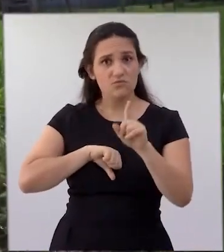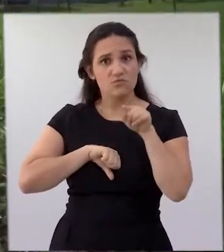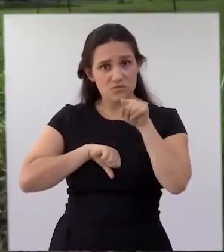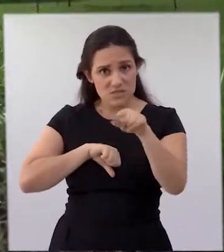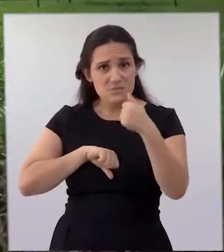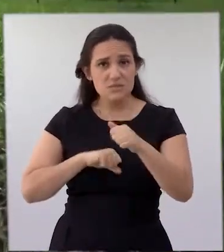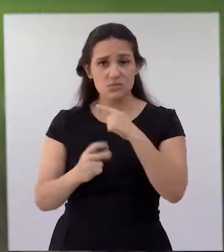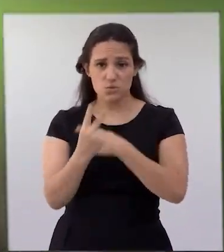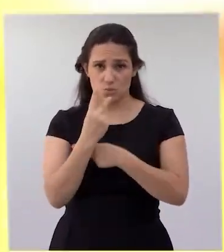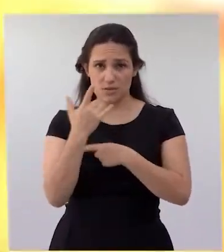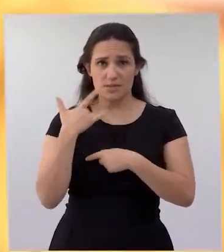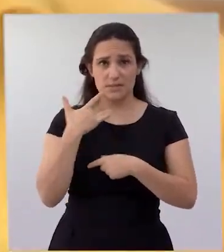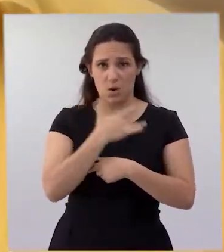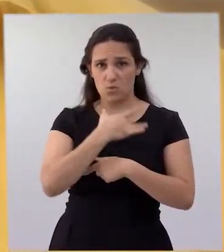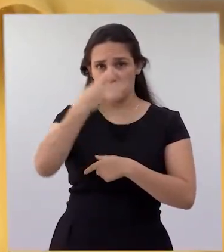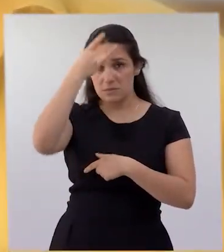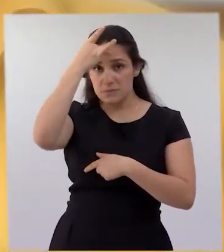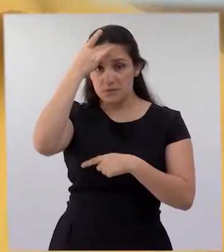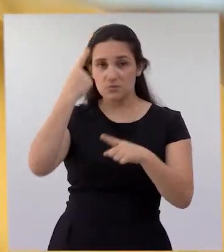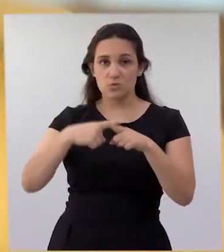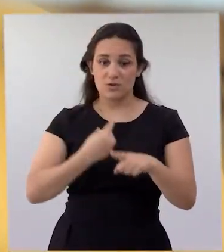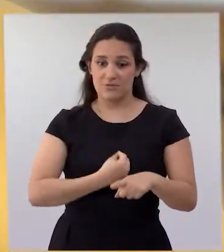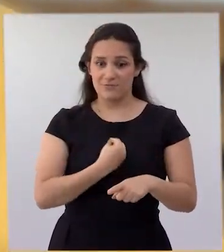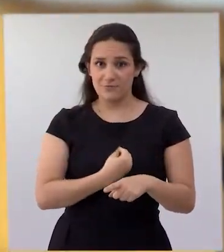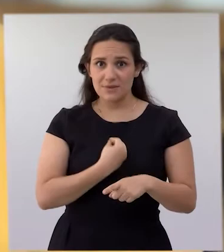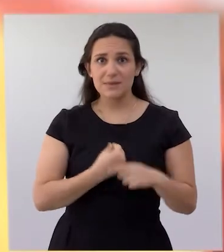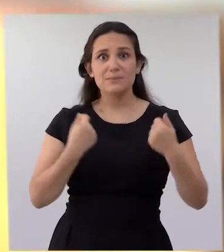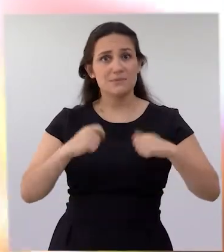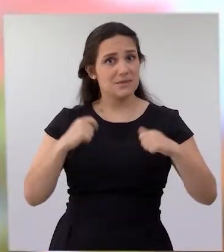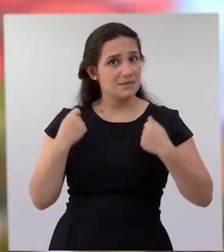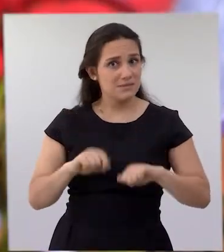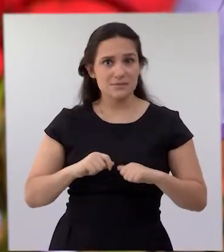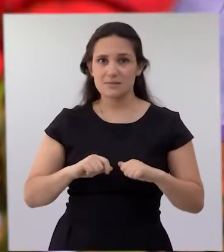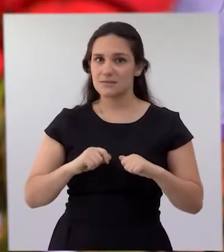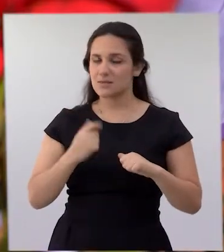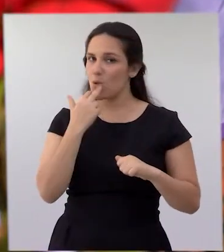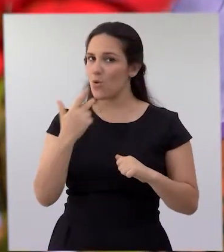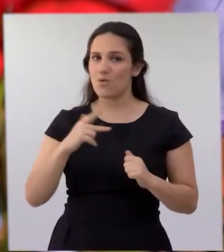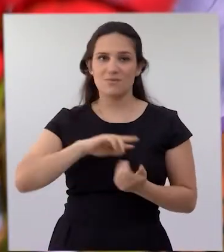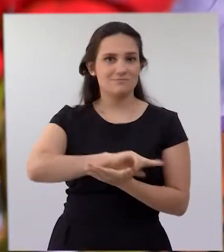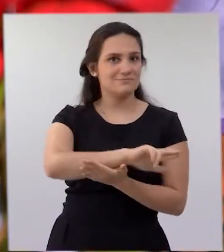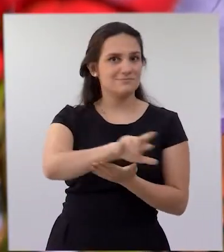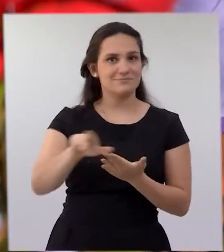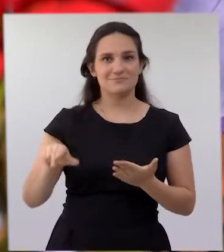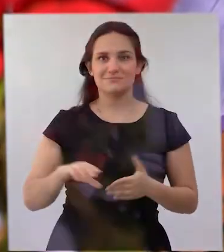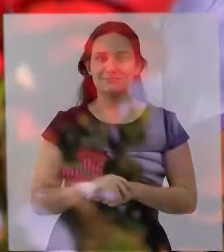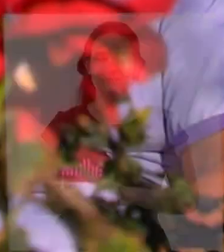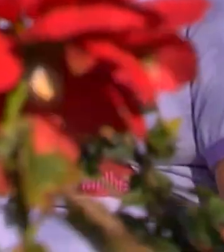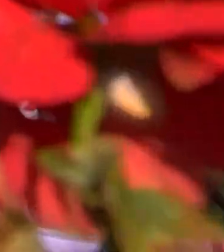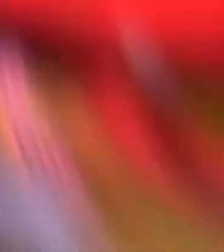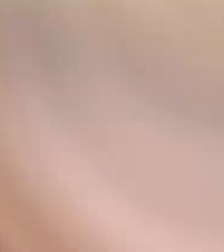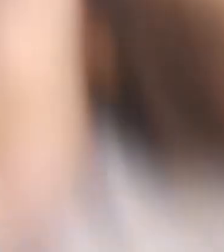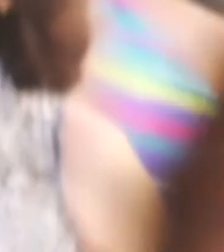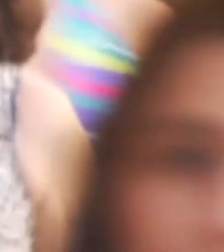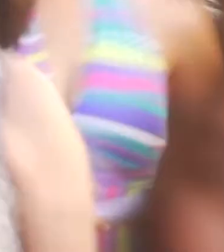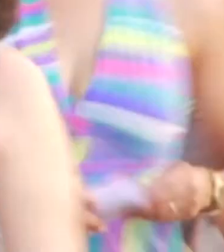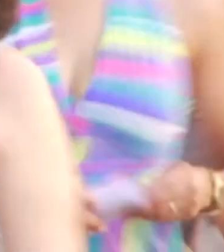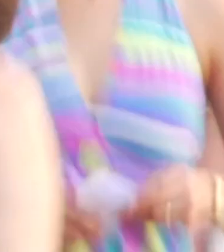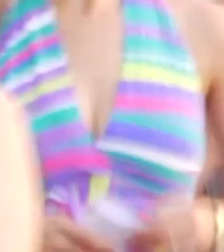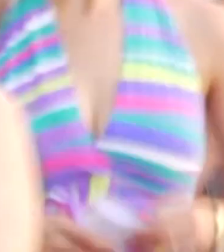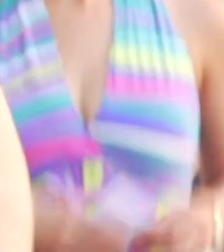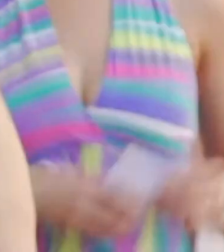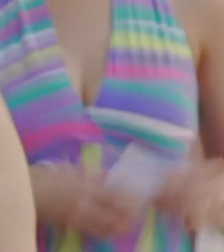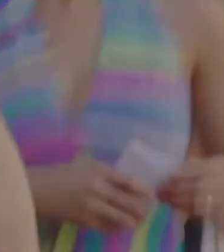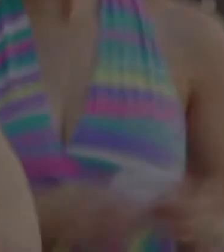que verdadeiramente importa, a sua saúde mental, porque a vida merece todas as cores.